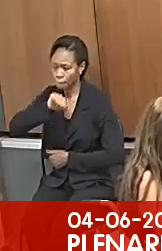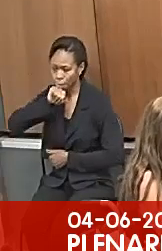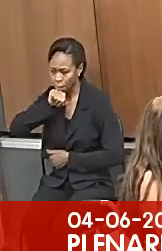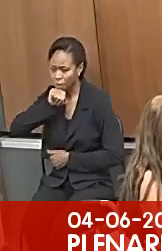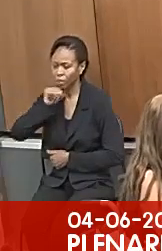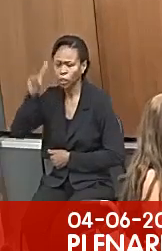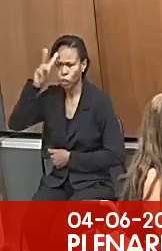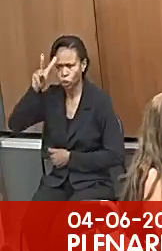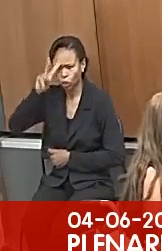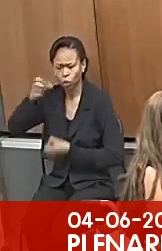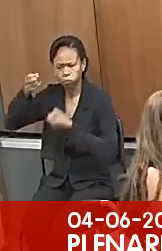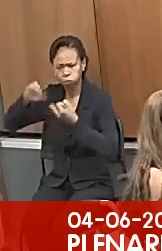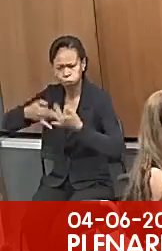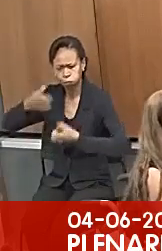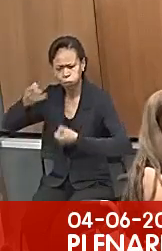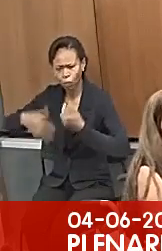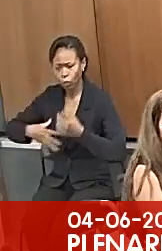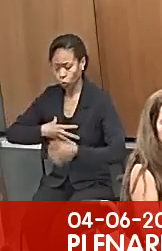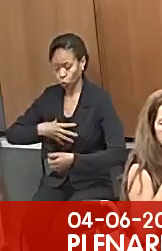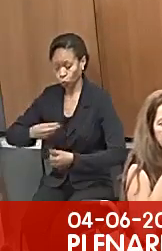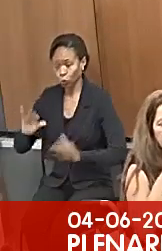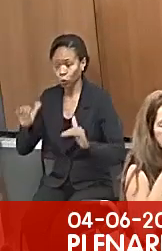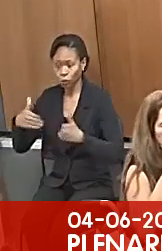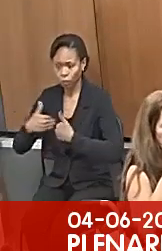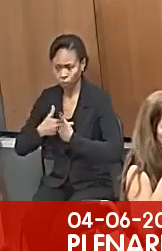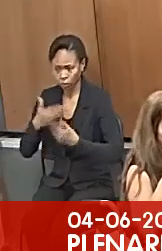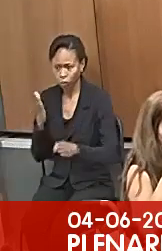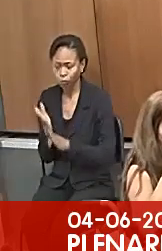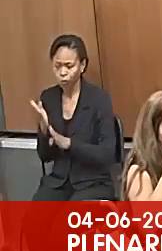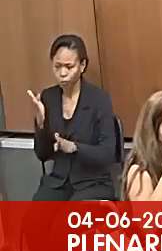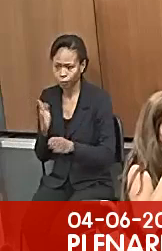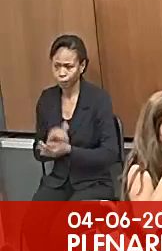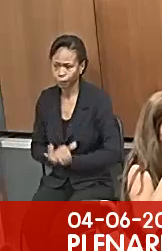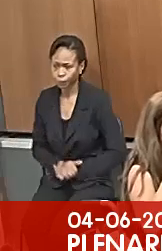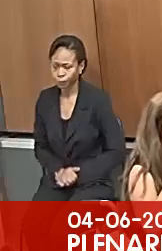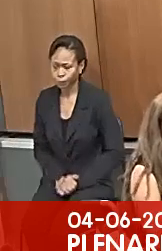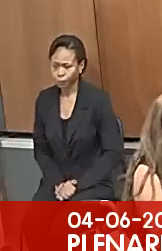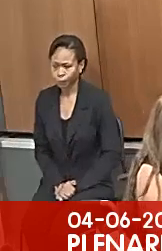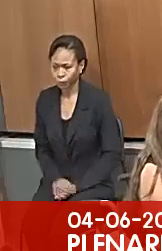de autismo dos seus filhos. Vamos acompanhar ali o vídeo.